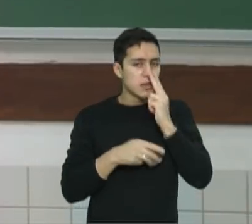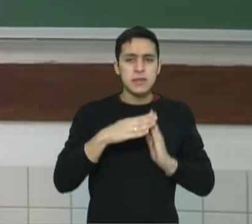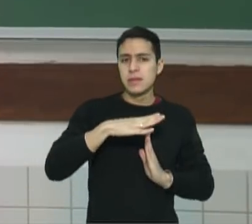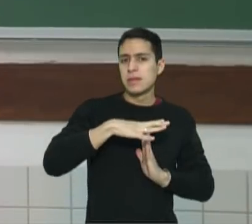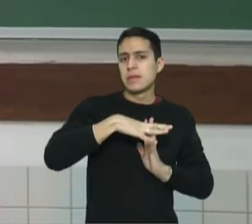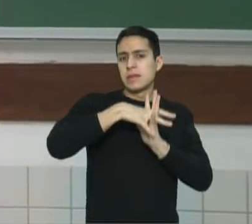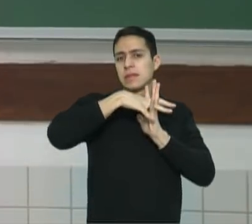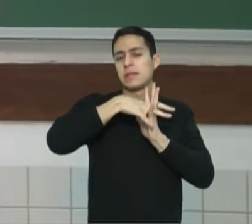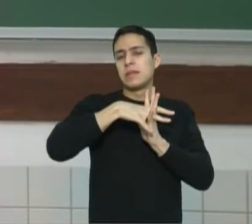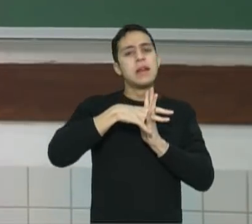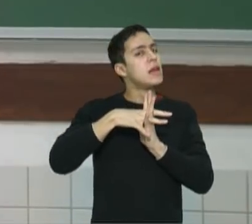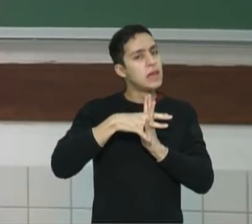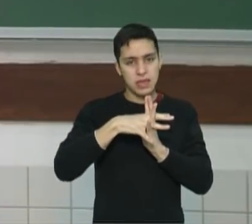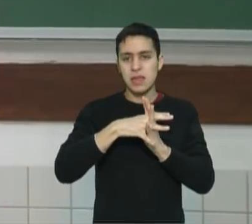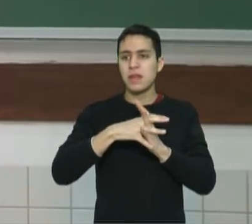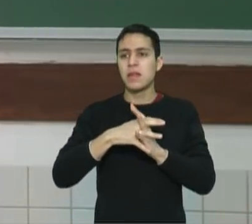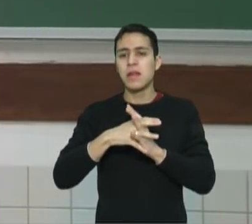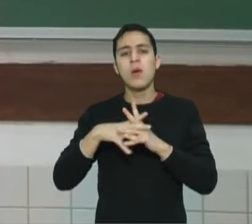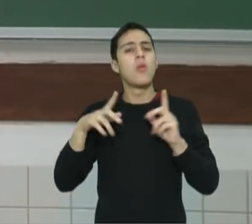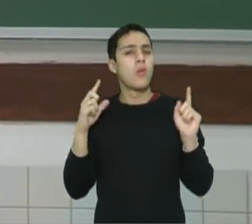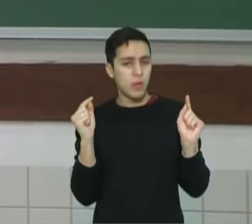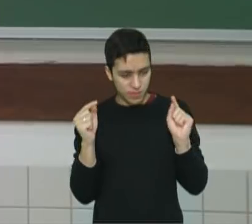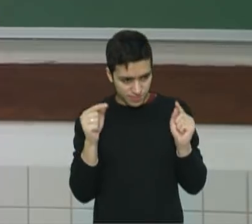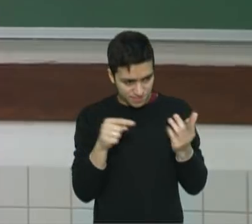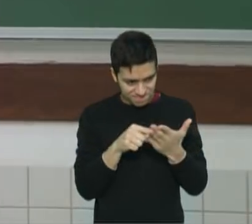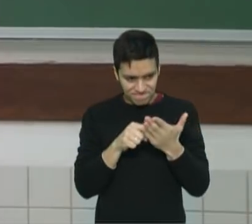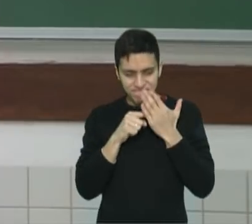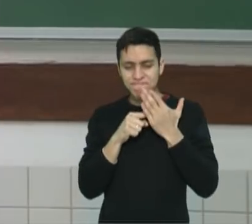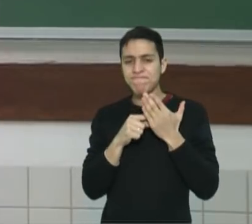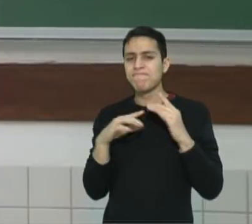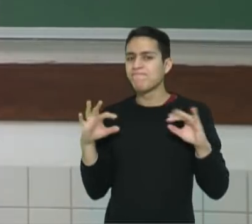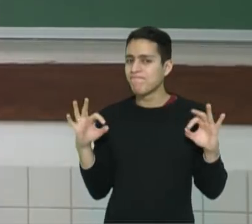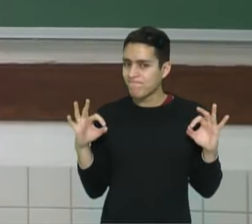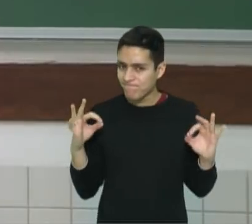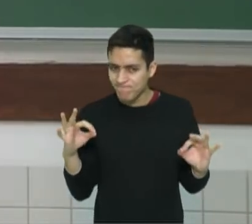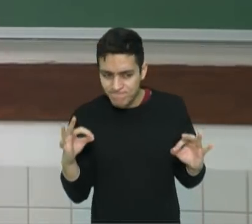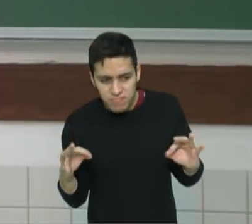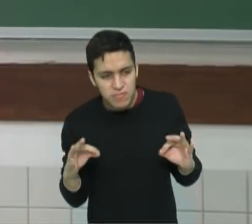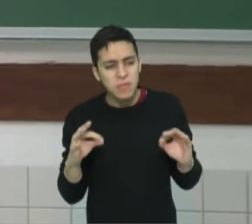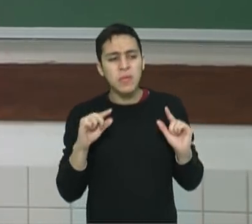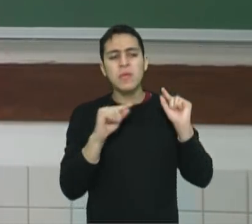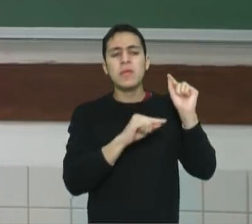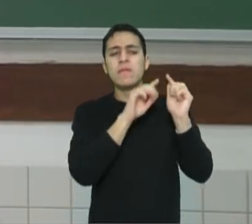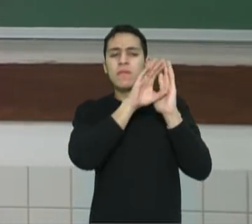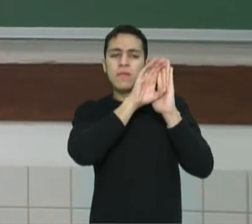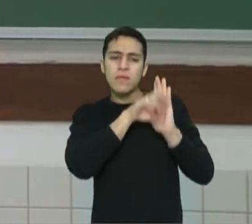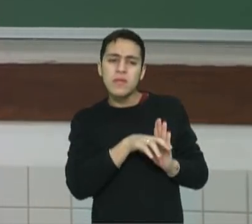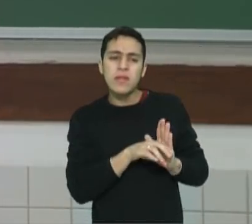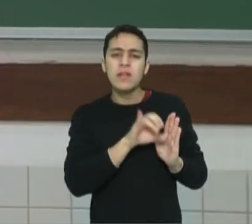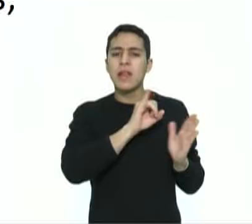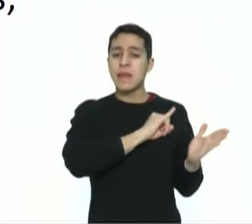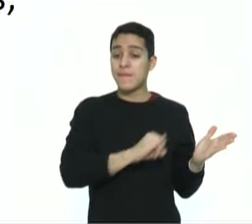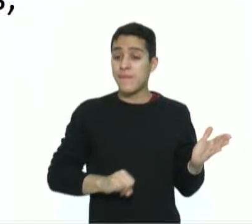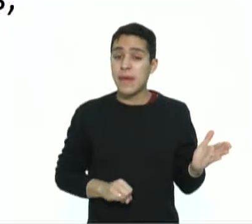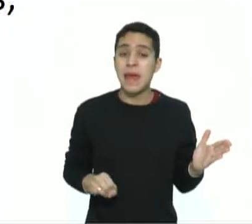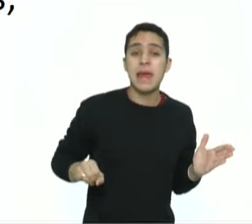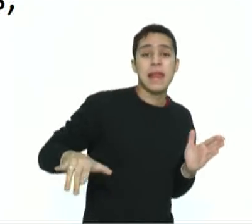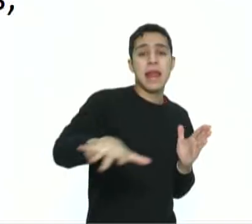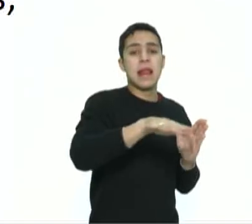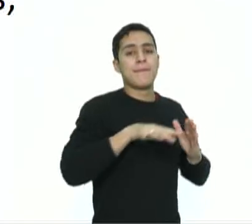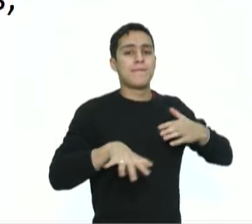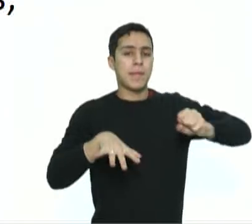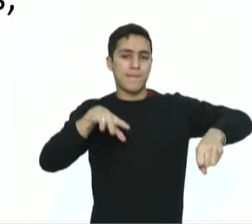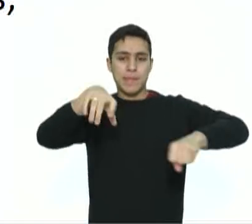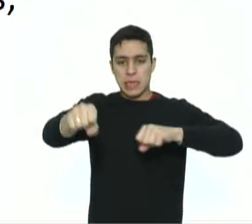o meu território. Isso começa a mostrar também noções imperialistas. Aí, logicamente, nós